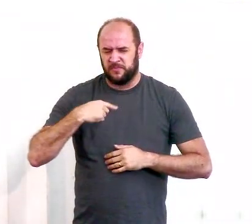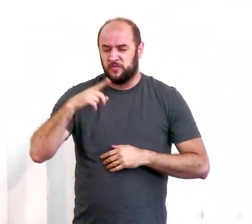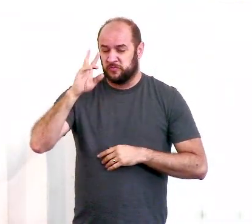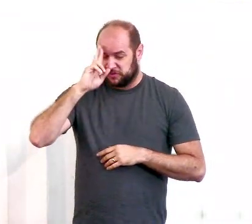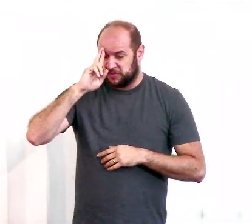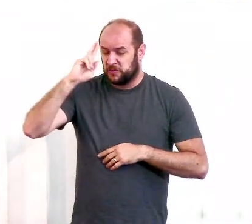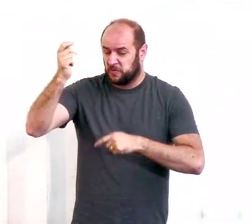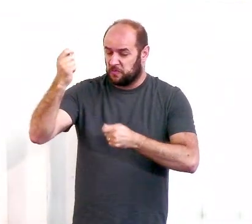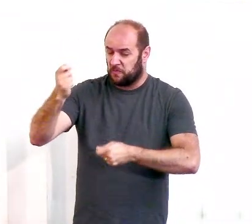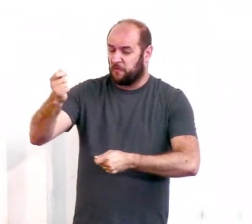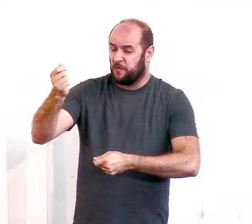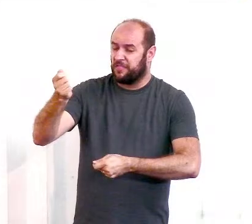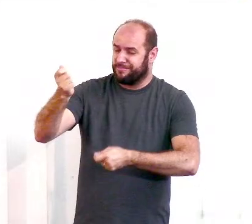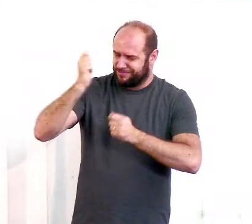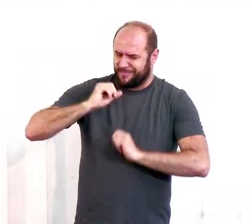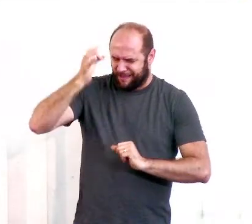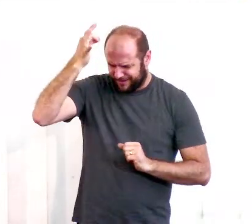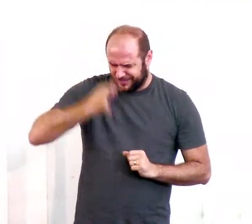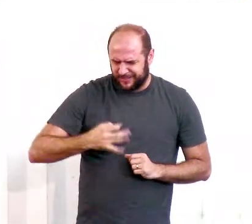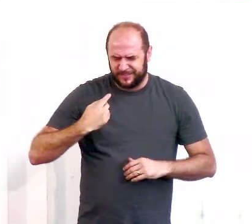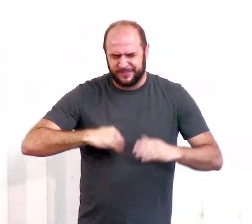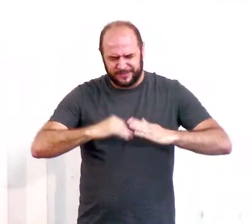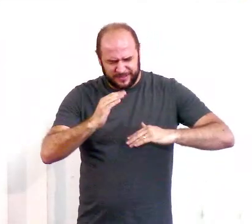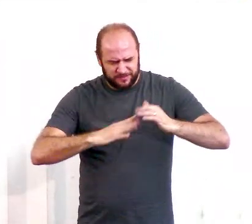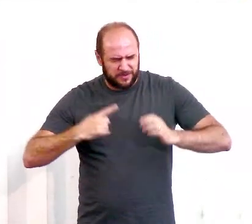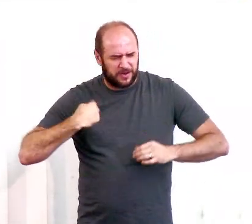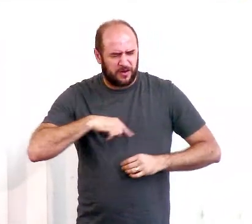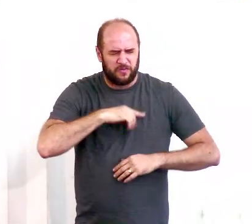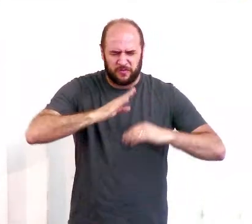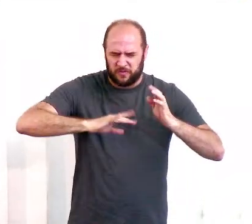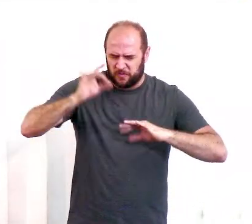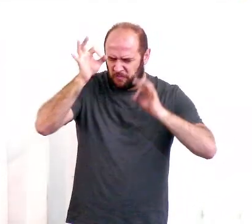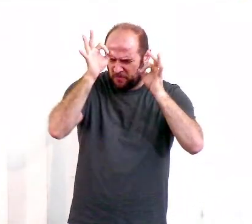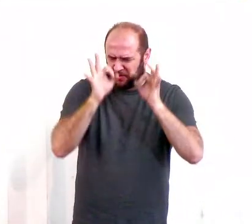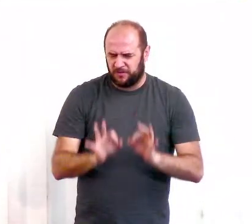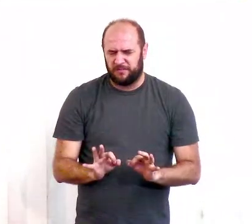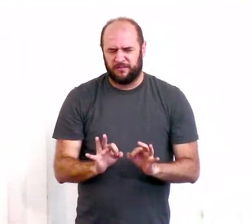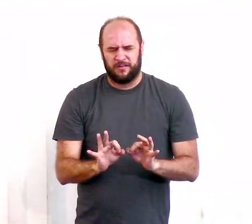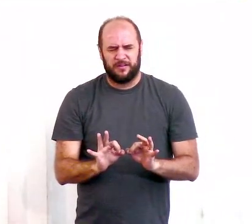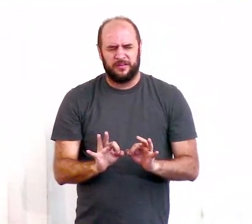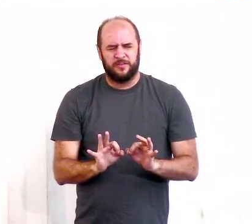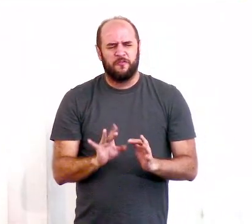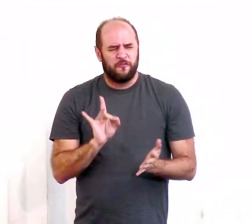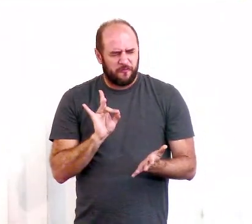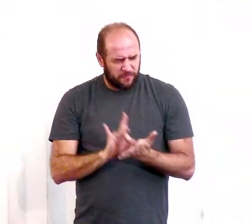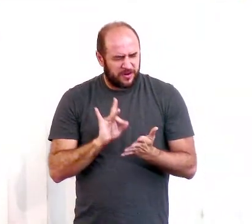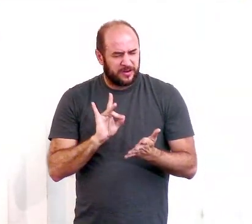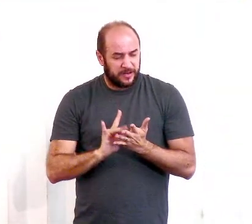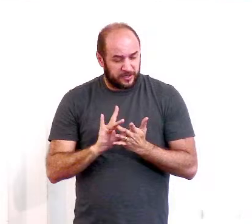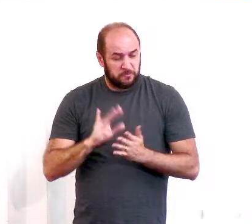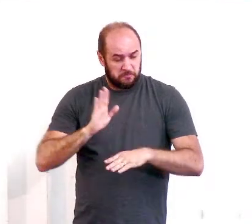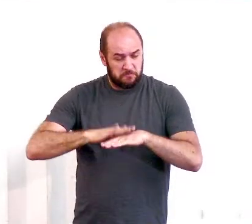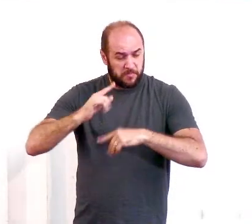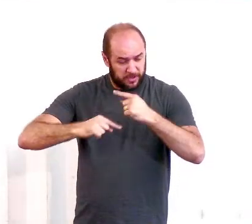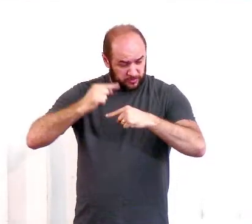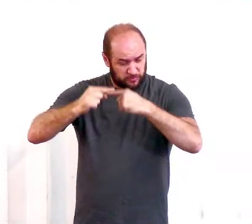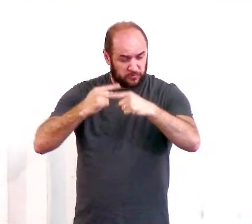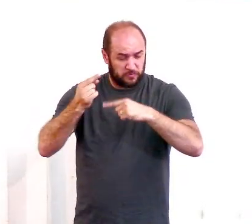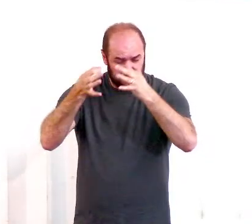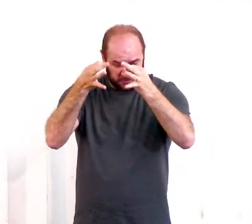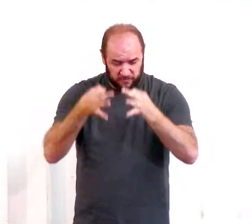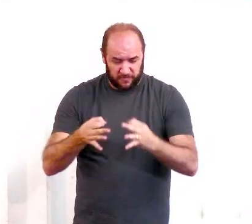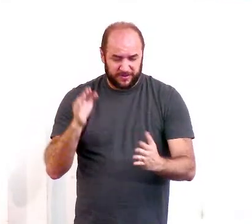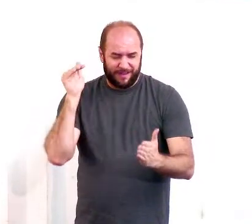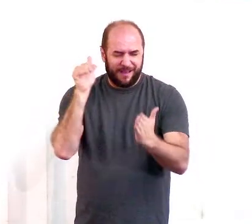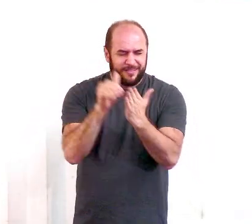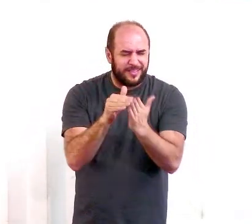dás de que a Tua obra feita por nós é perfeita e que será levada ainda à perfeição, na prática, até